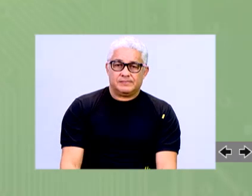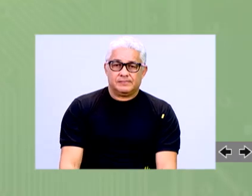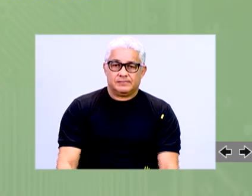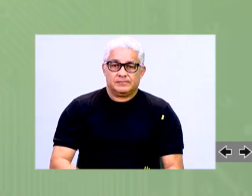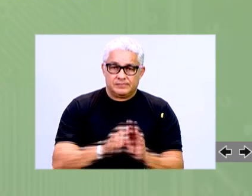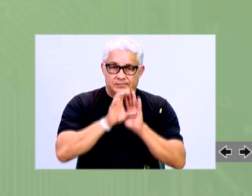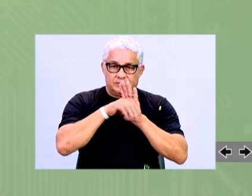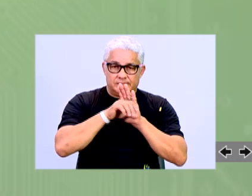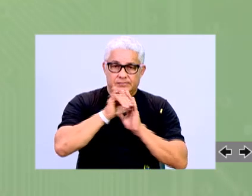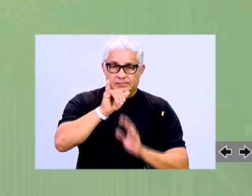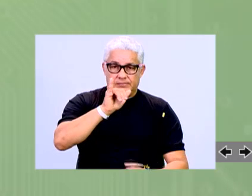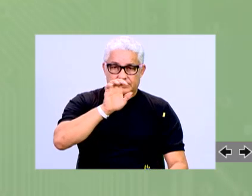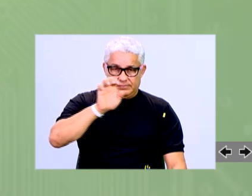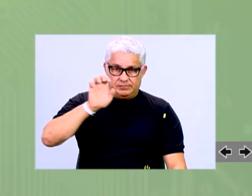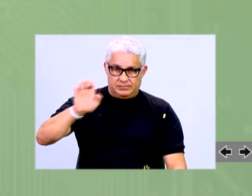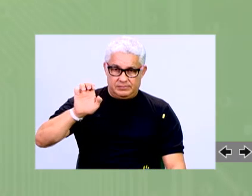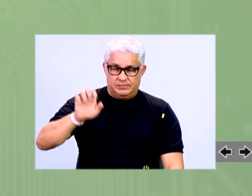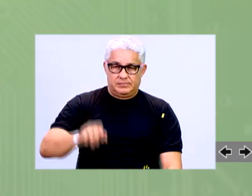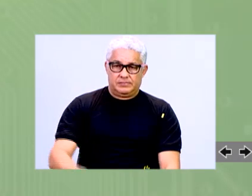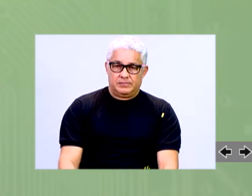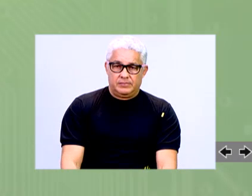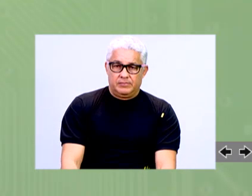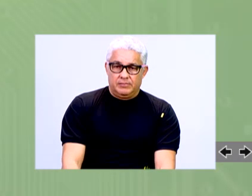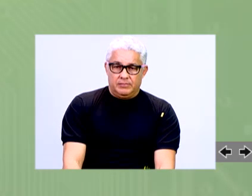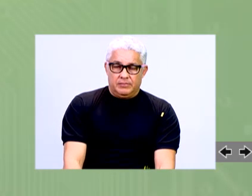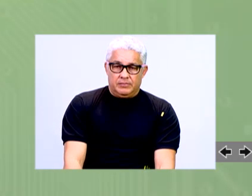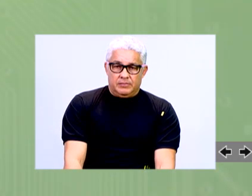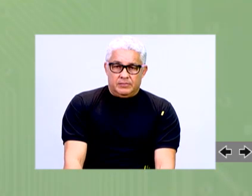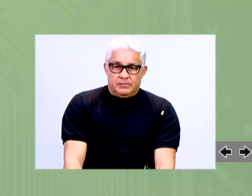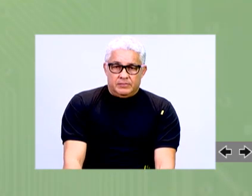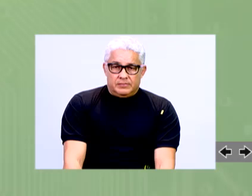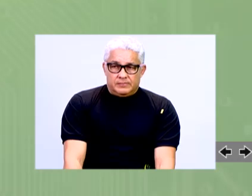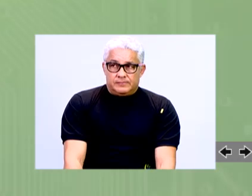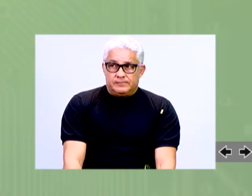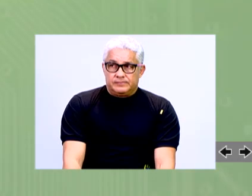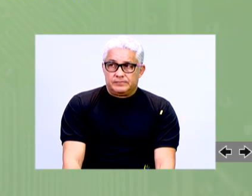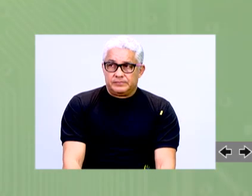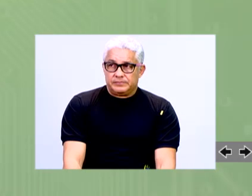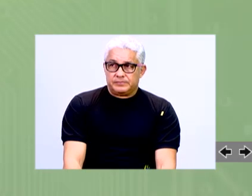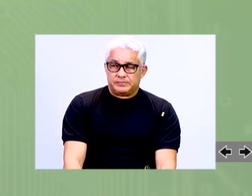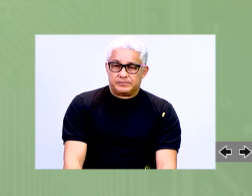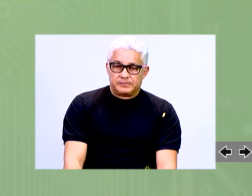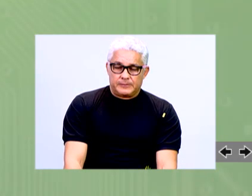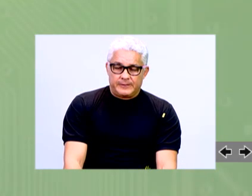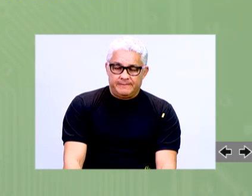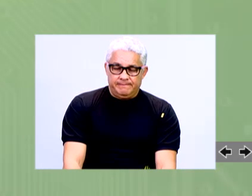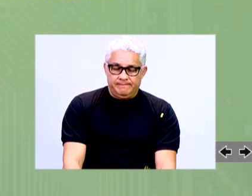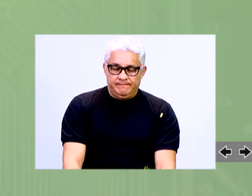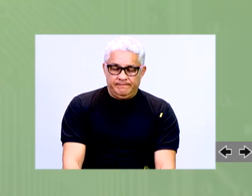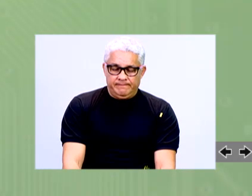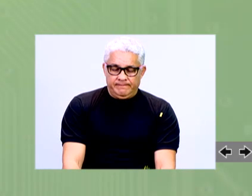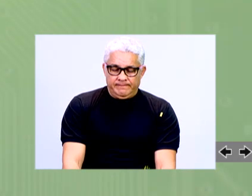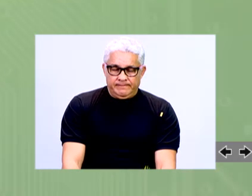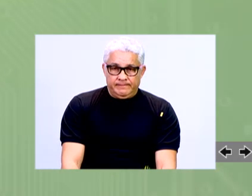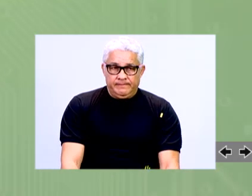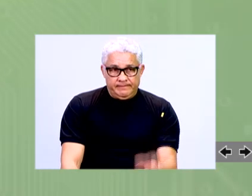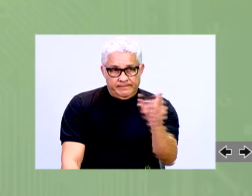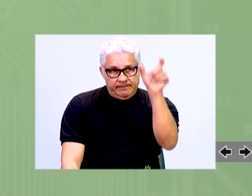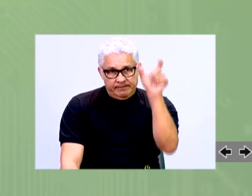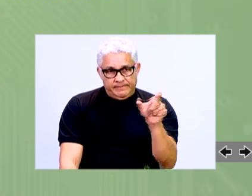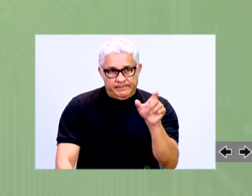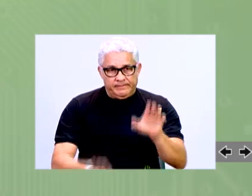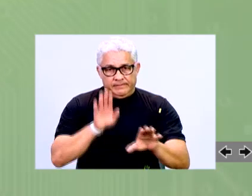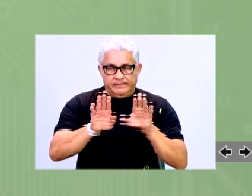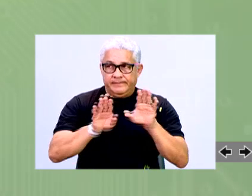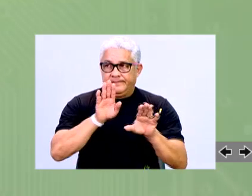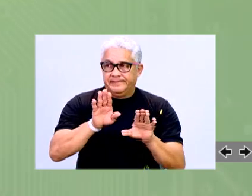do IEE, que é o Instituto de Engenharia Elétrica e Eletrônica, que o cliente, muitas